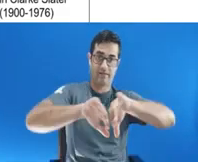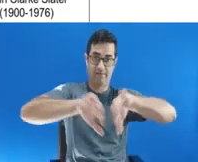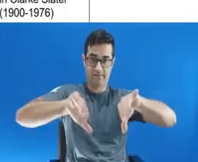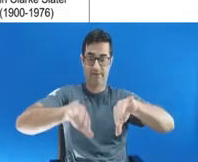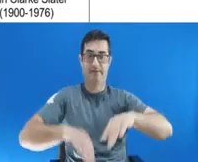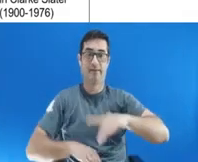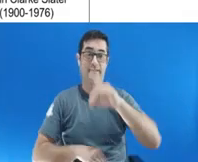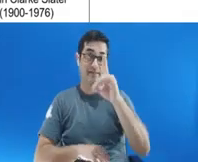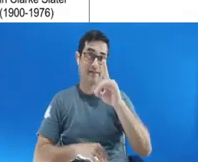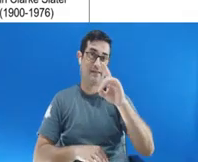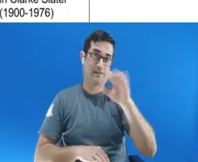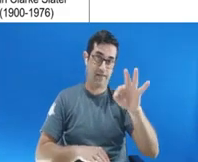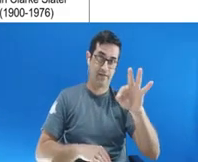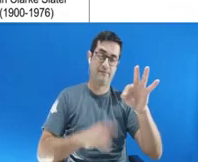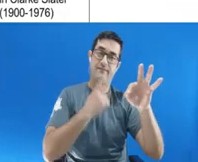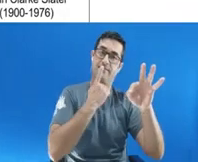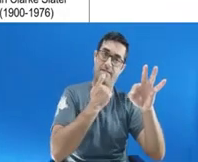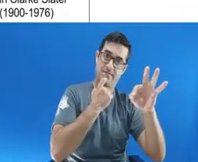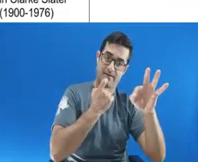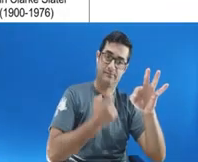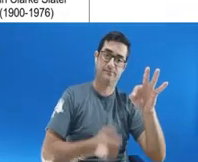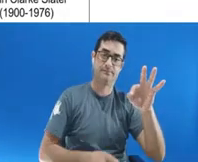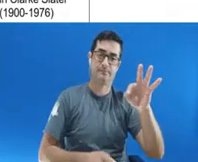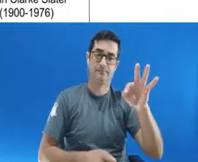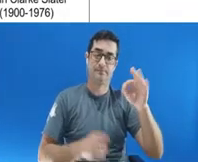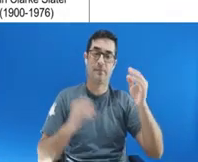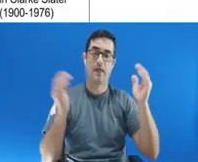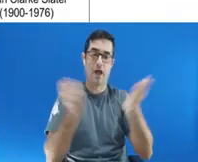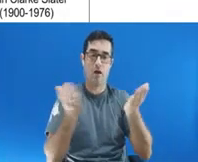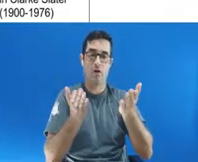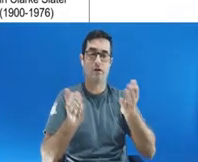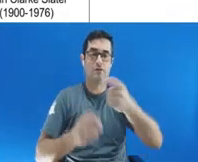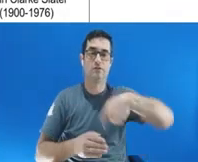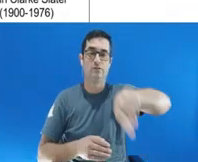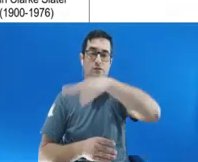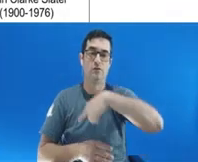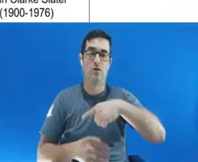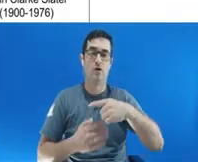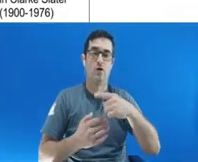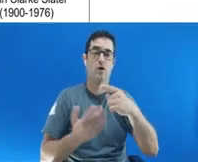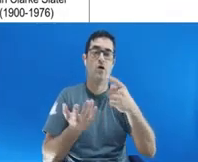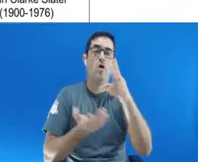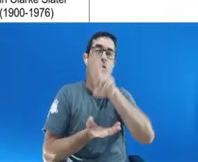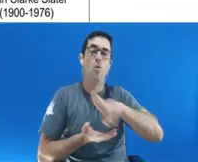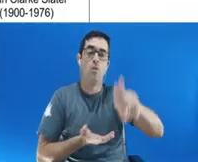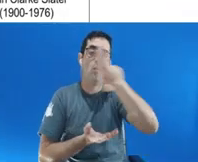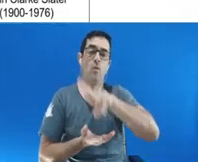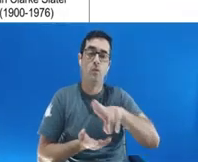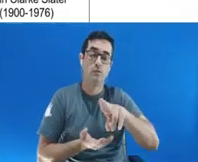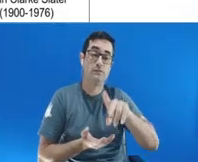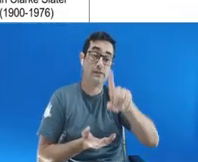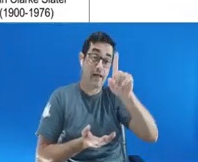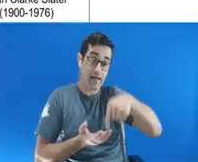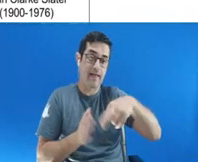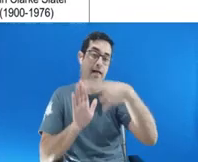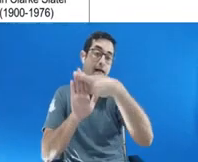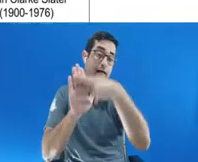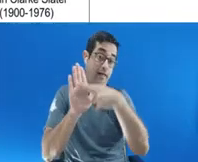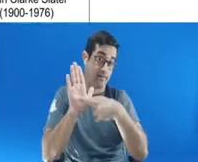vermelho. E agora a gente vai utilizar essa regra dele aqui.